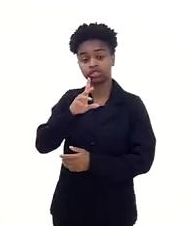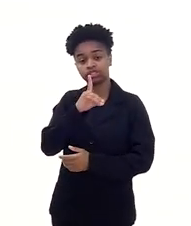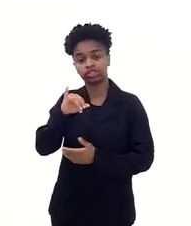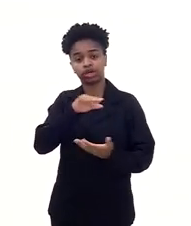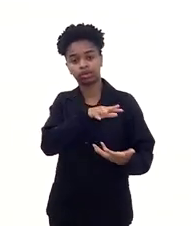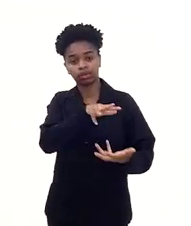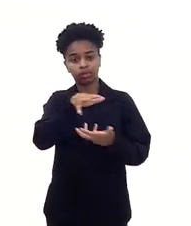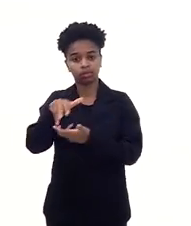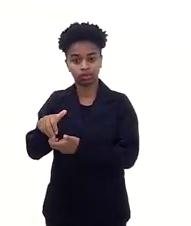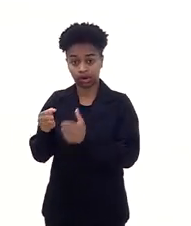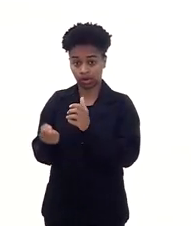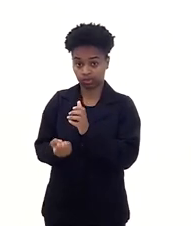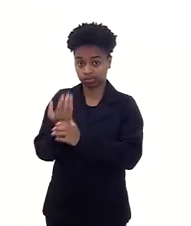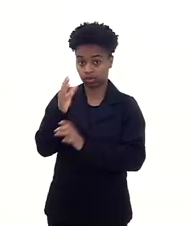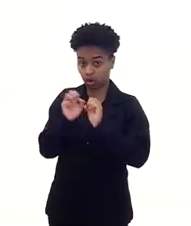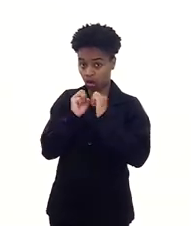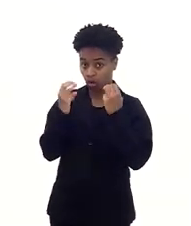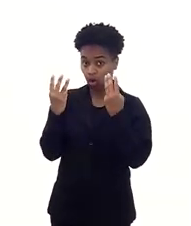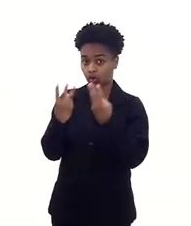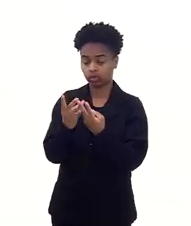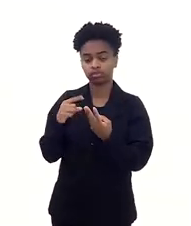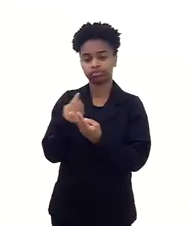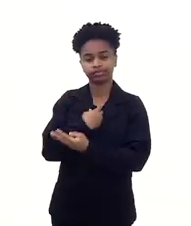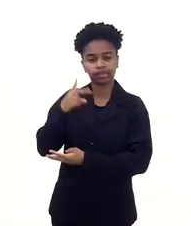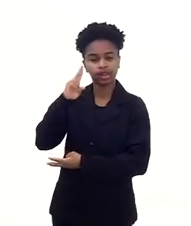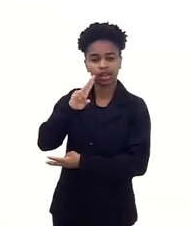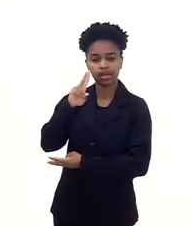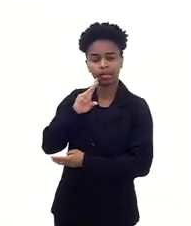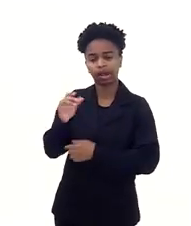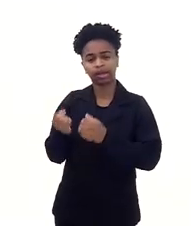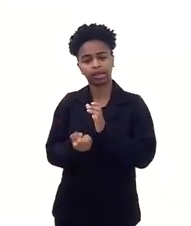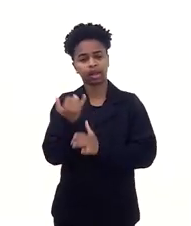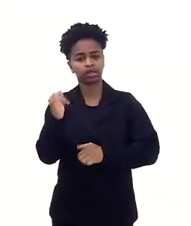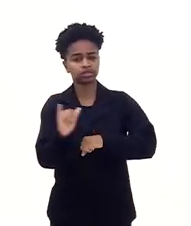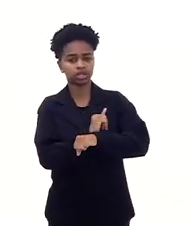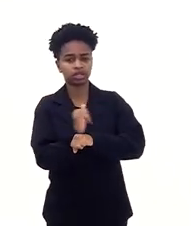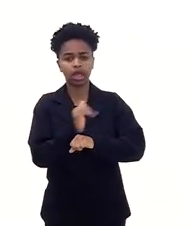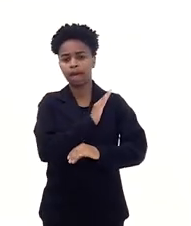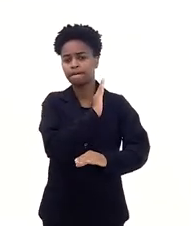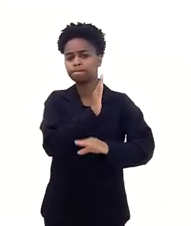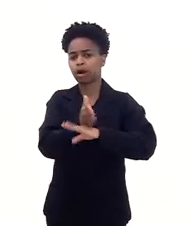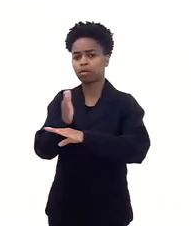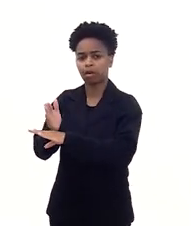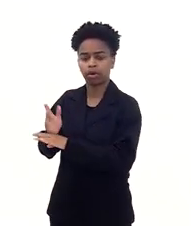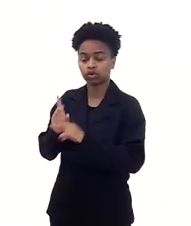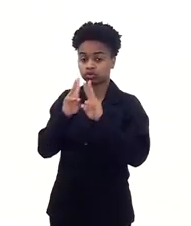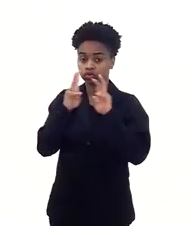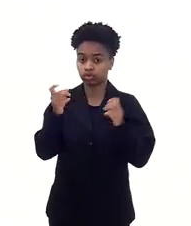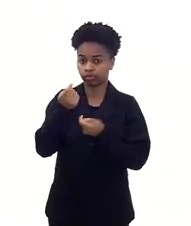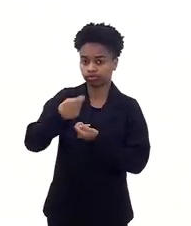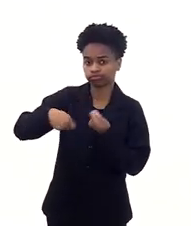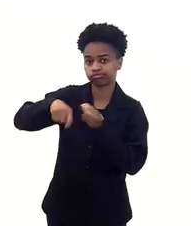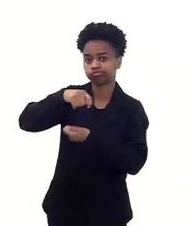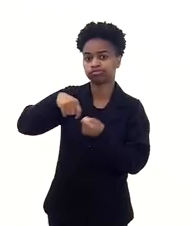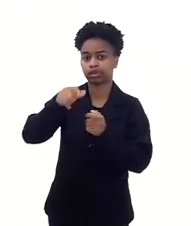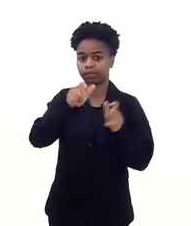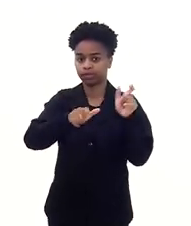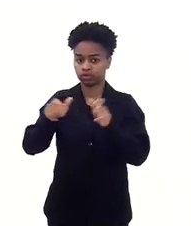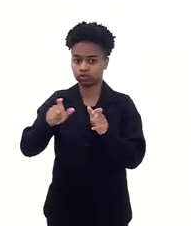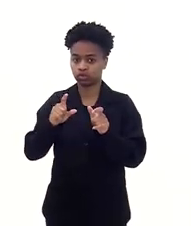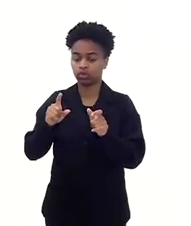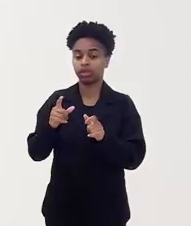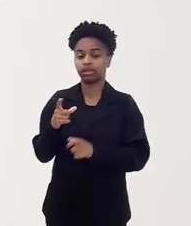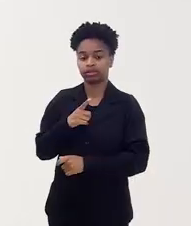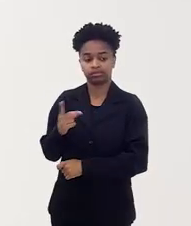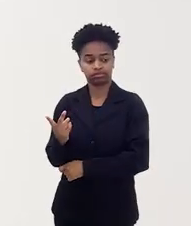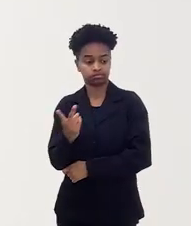instituído pela ONU para se lembrar, combater, enfrentar, promover ações preventivas sobre o tráfico de pessoas. Nos acompanho nesse